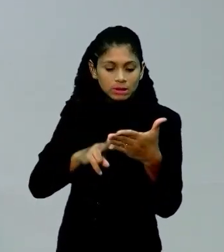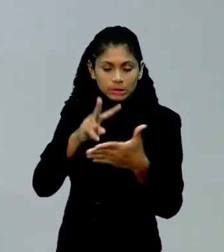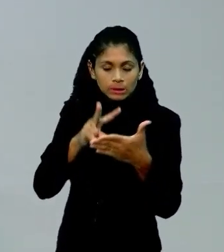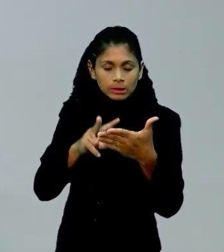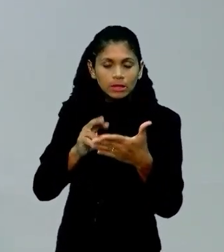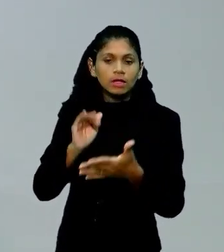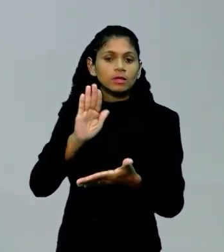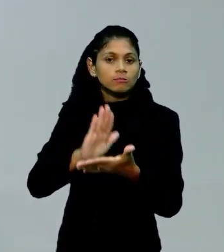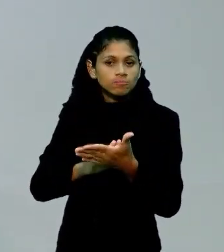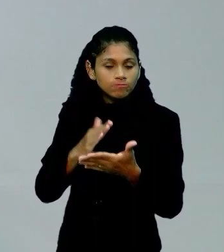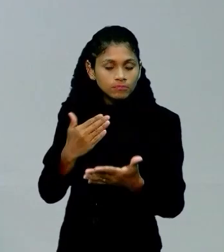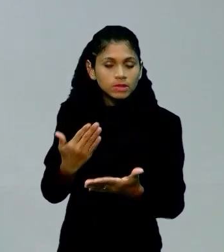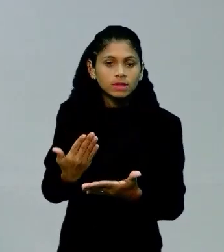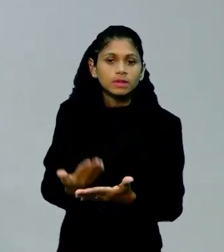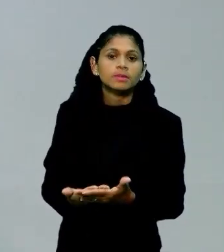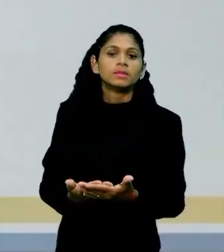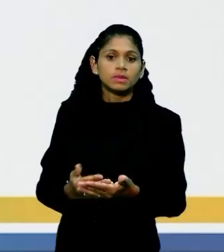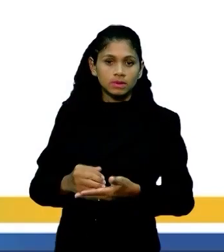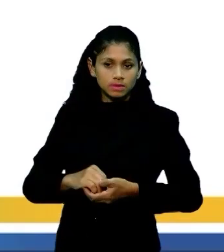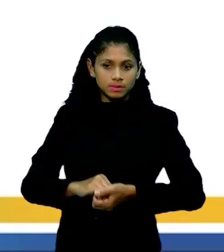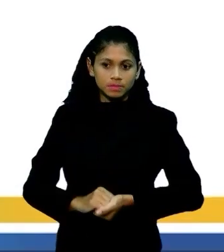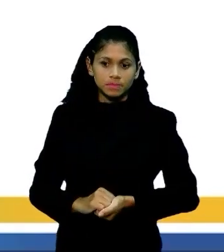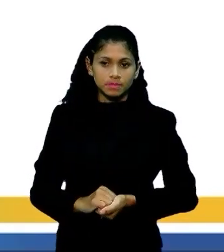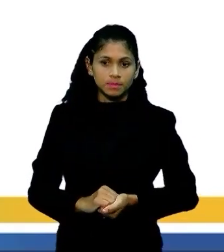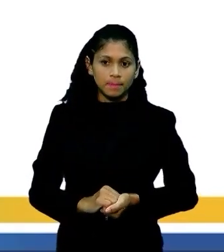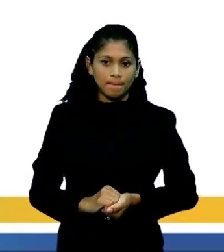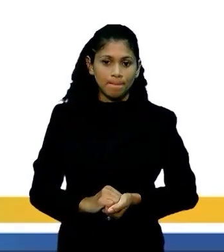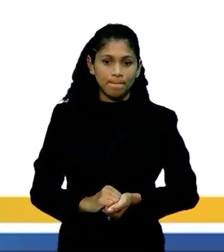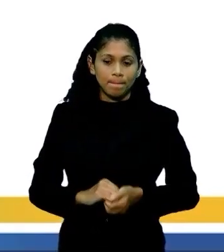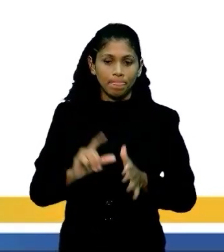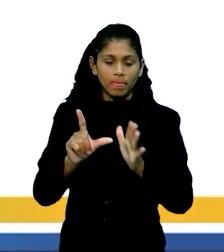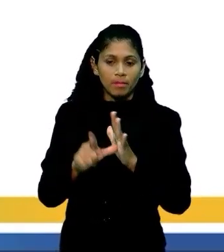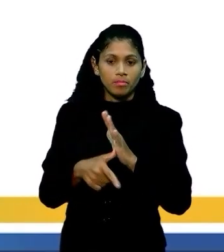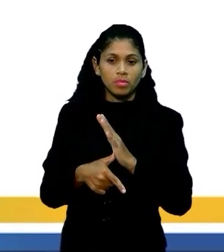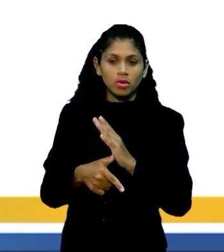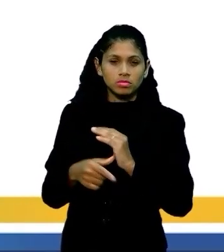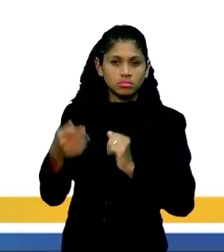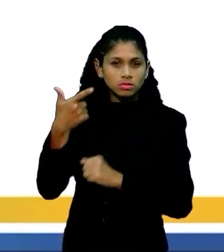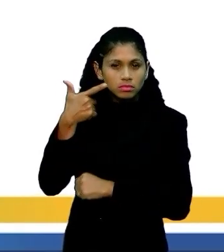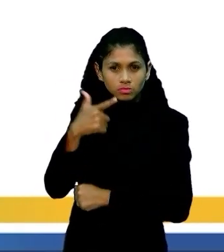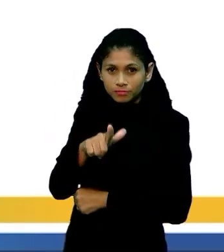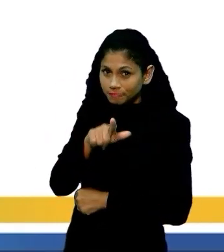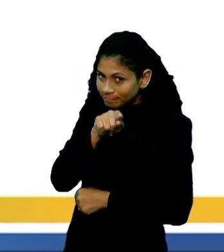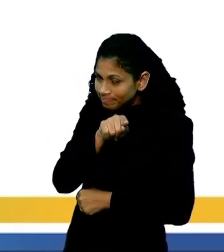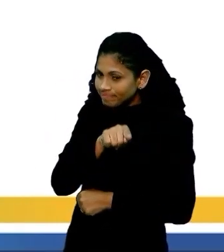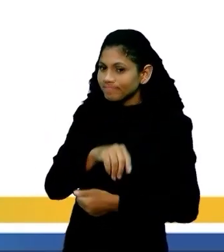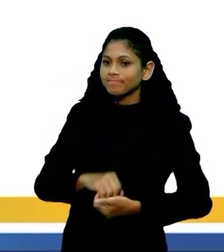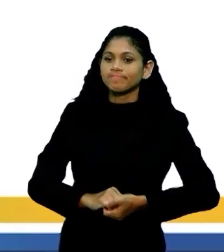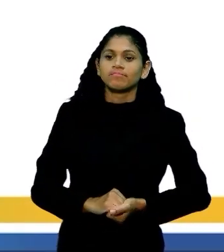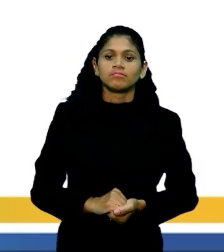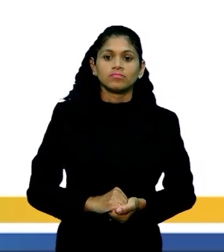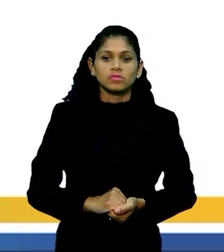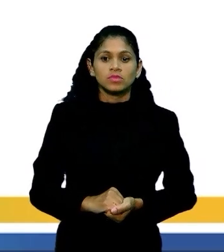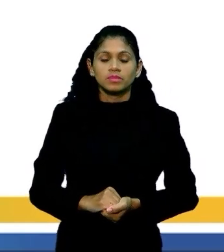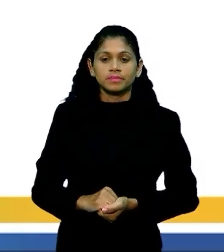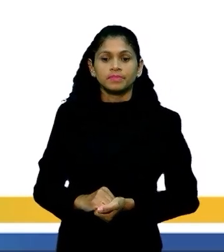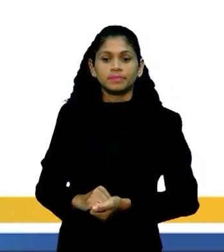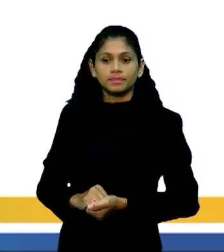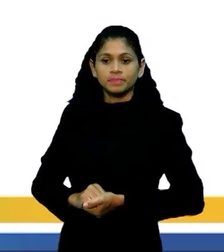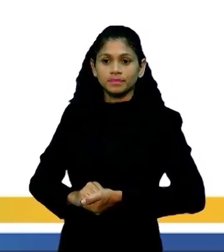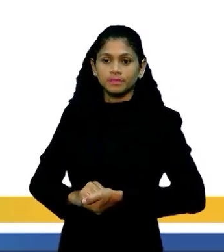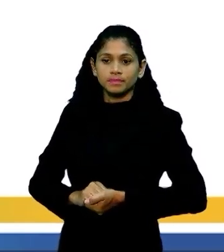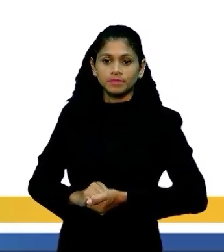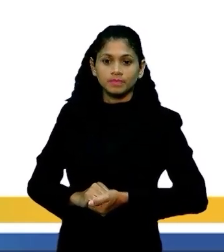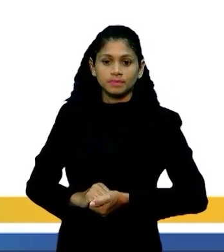ver e mapear e identificar vamos ver aqui uma próxima para ver se vocês conseguem ver se estão fera mesmo Ó o corpo fala como a gente já mencionou